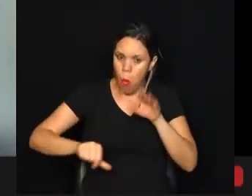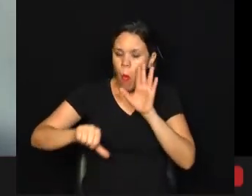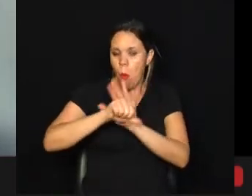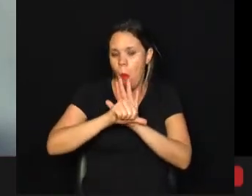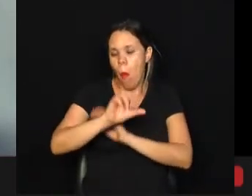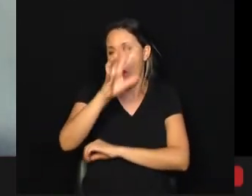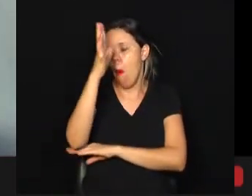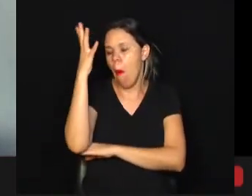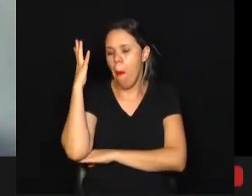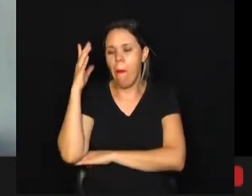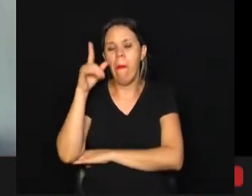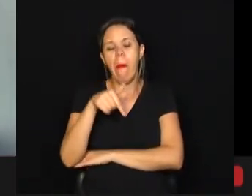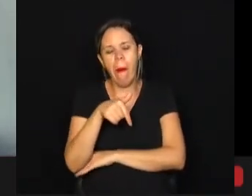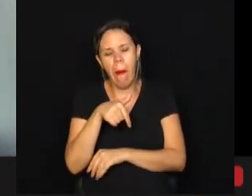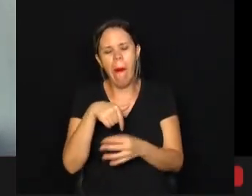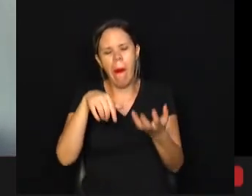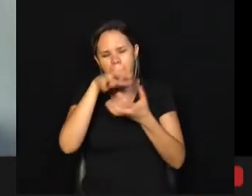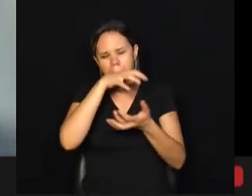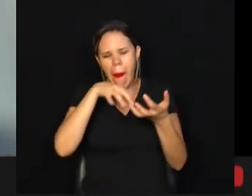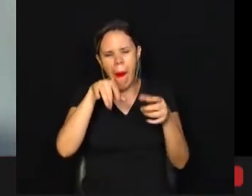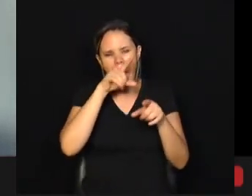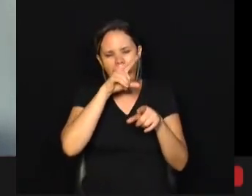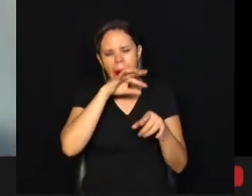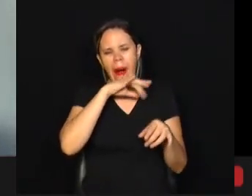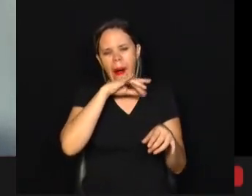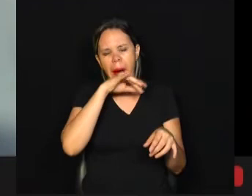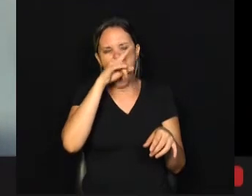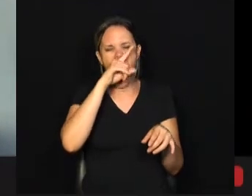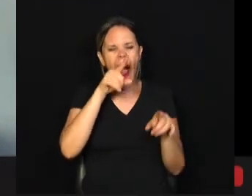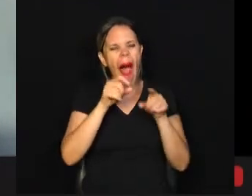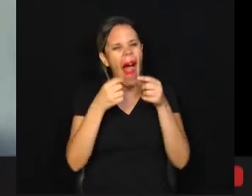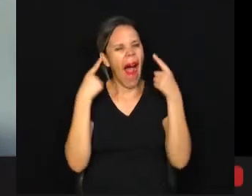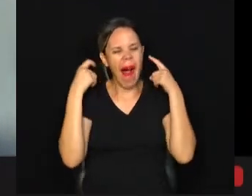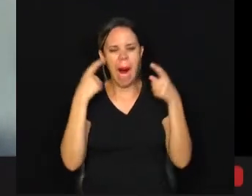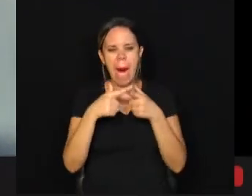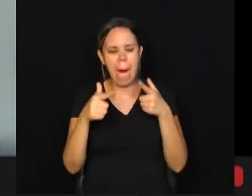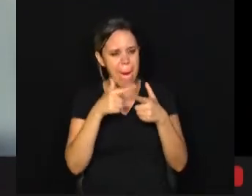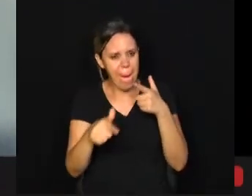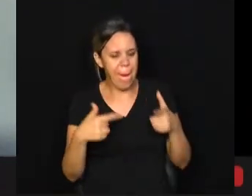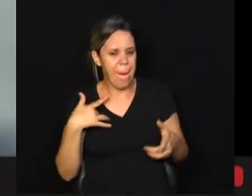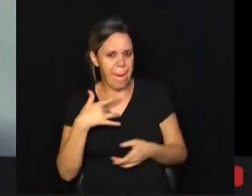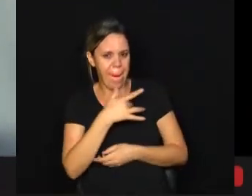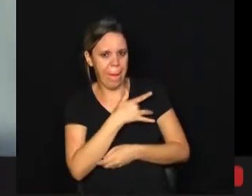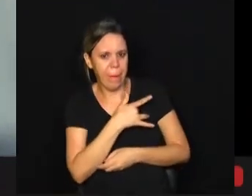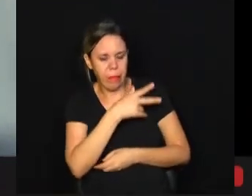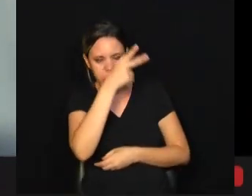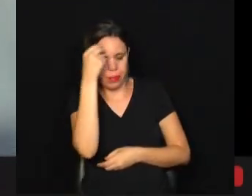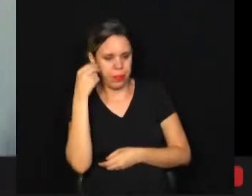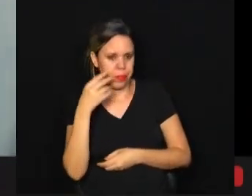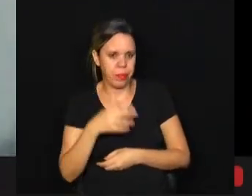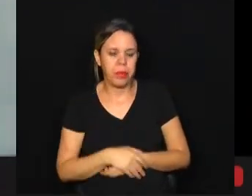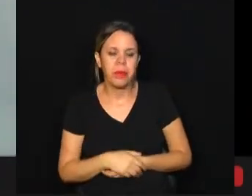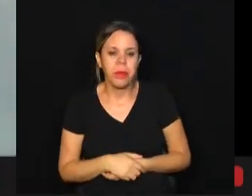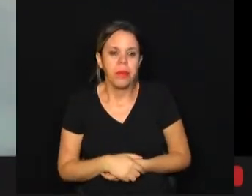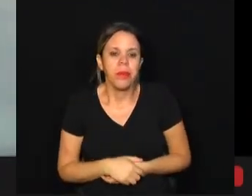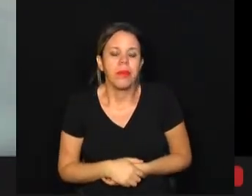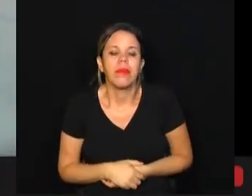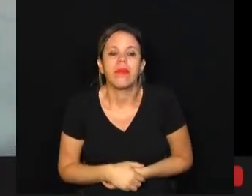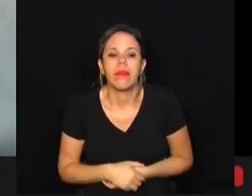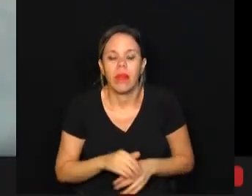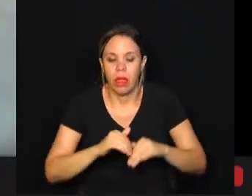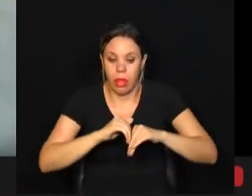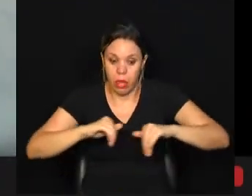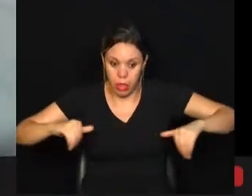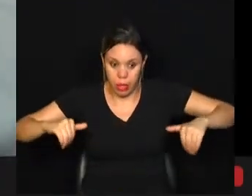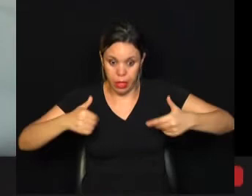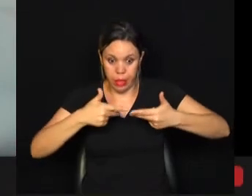inclusive, é um tipo de poluição. E isso causa problemas à saúde pública, inclusive. Então, eu queria separar as